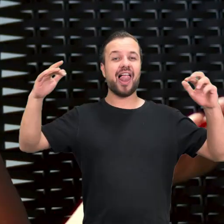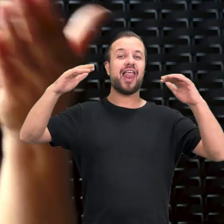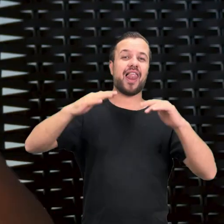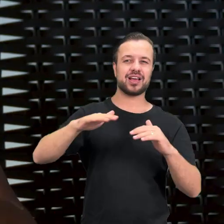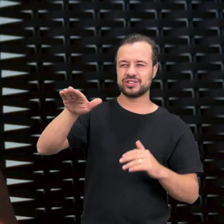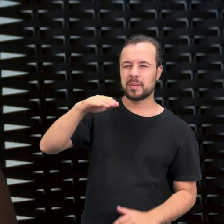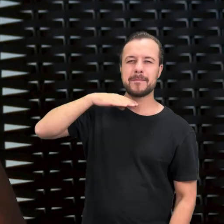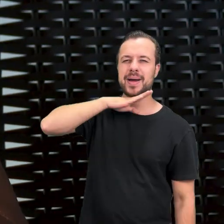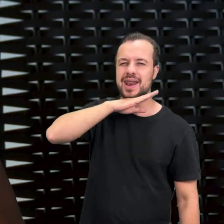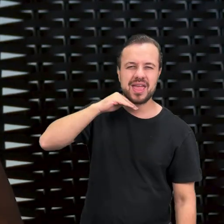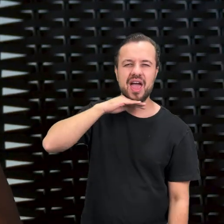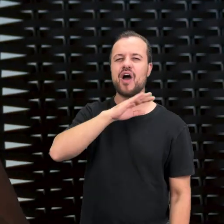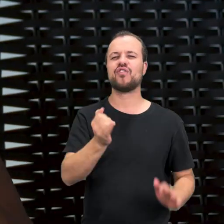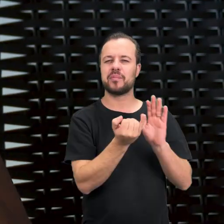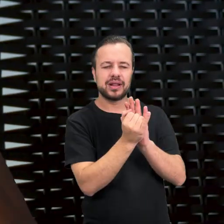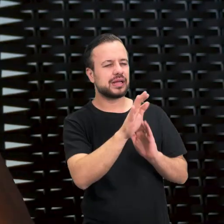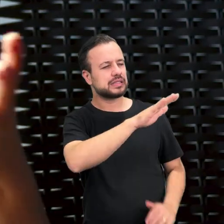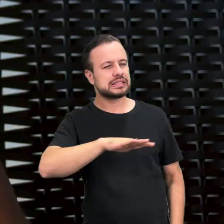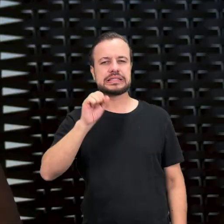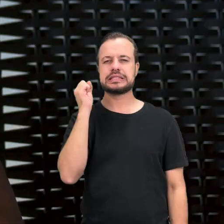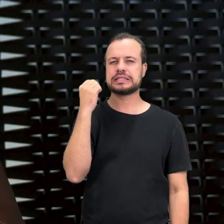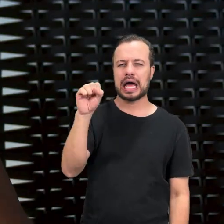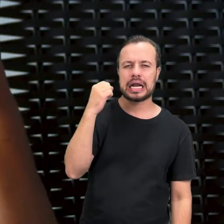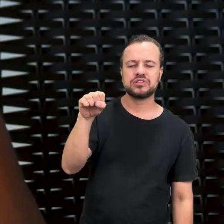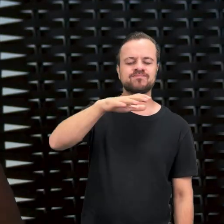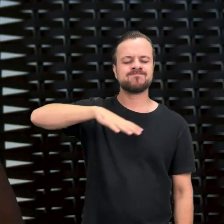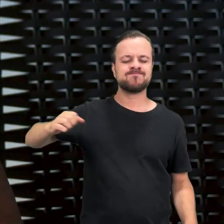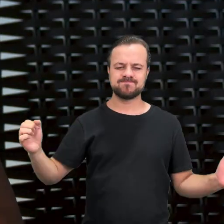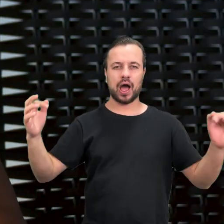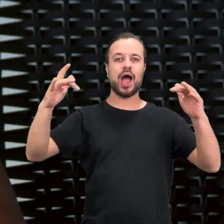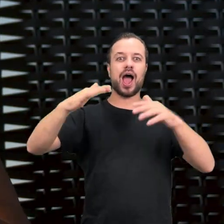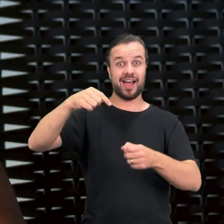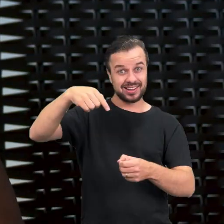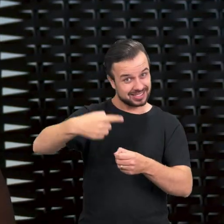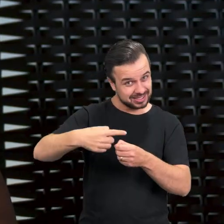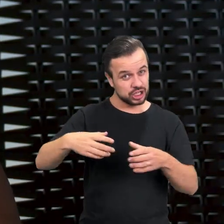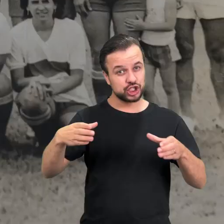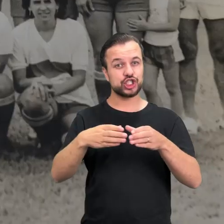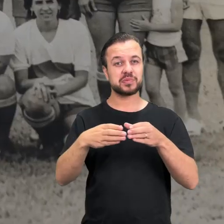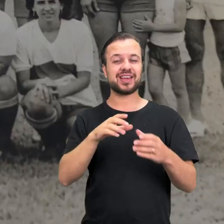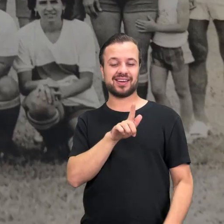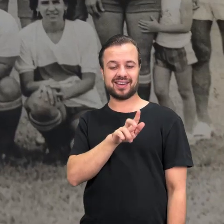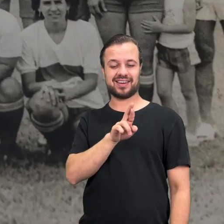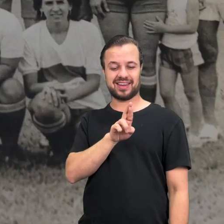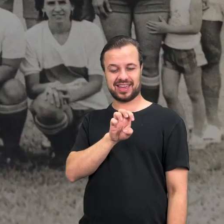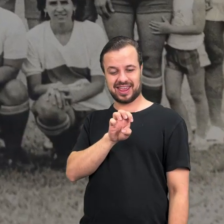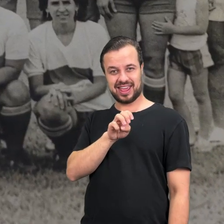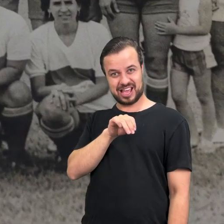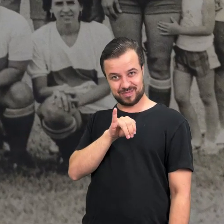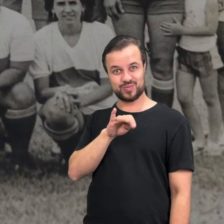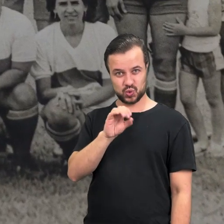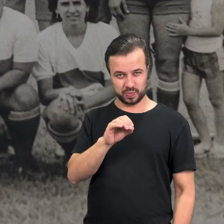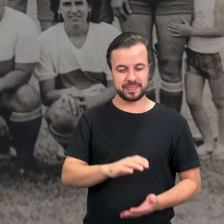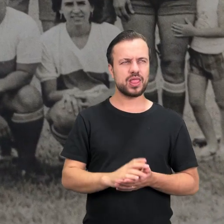menina de Marialva, da Guari, Sarandi, e foi formando o Grêmio. A gente treinava